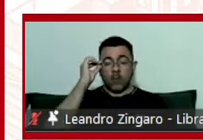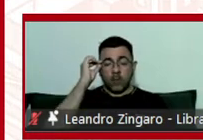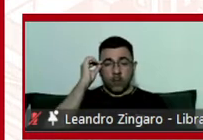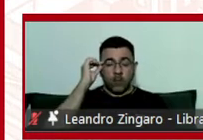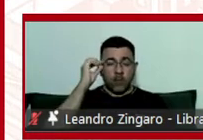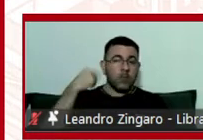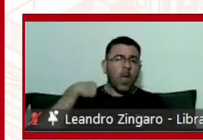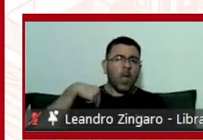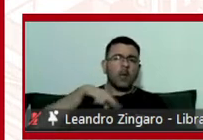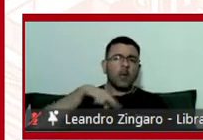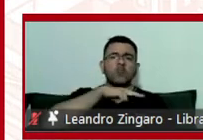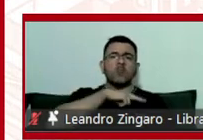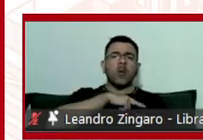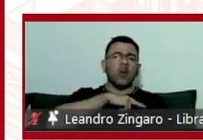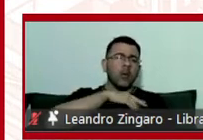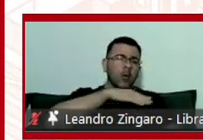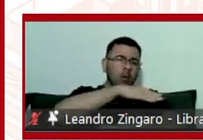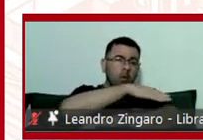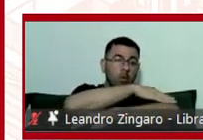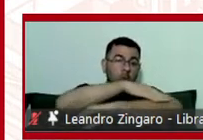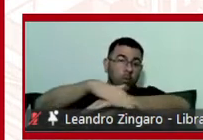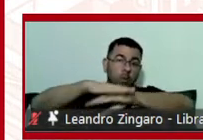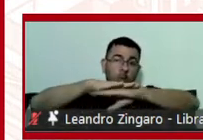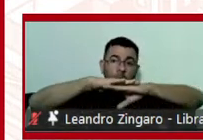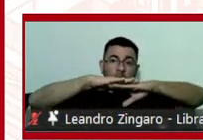na barra de direção e nos